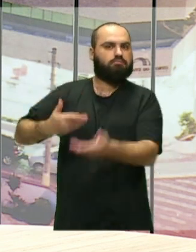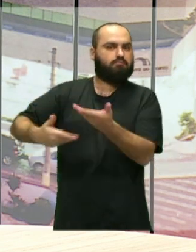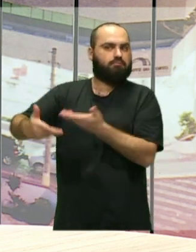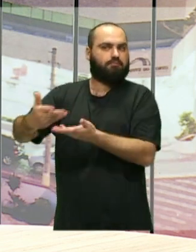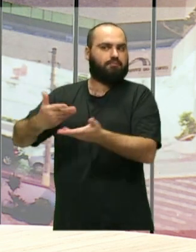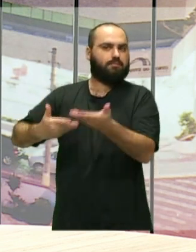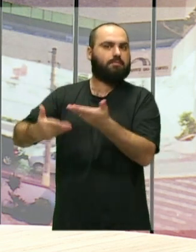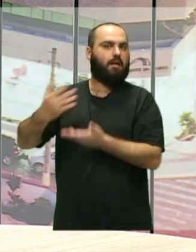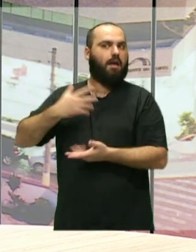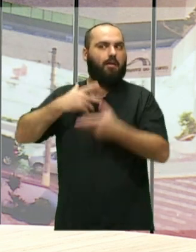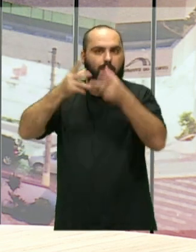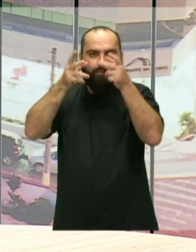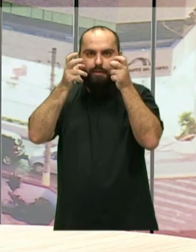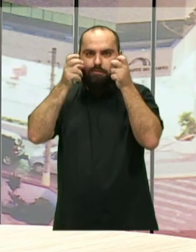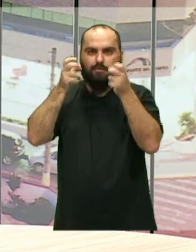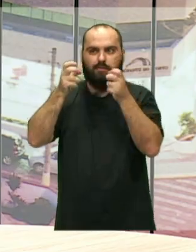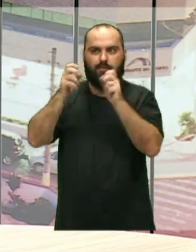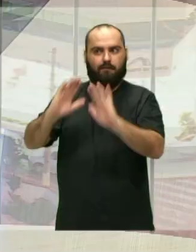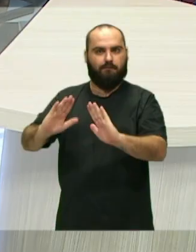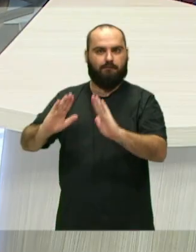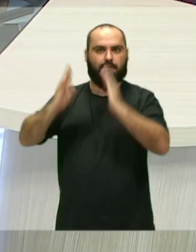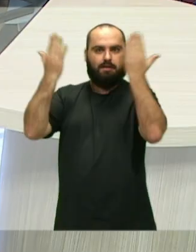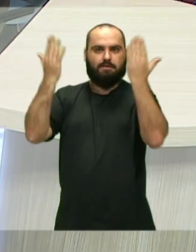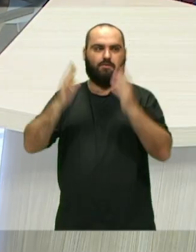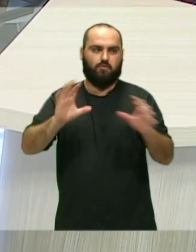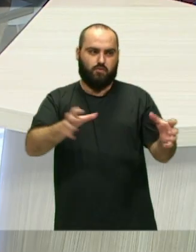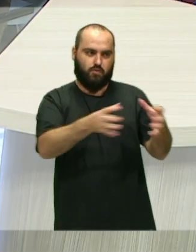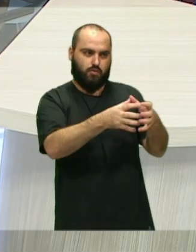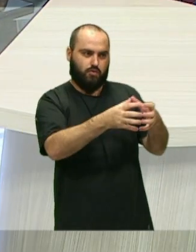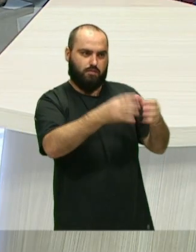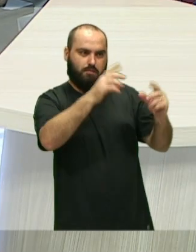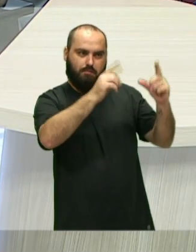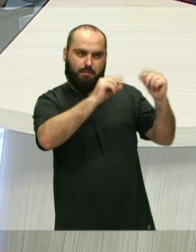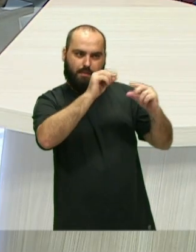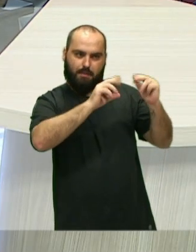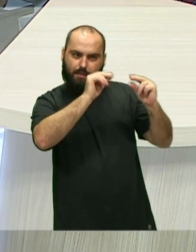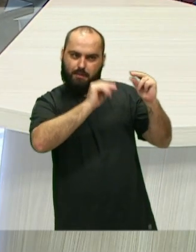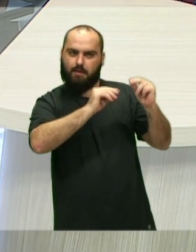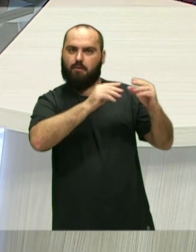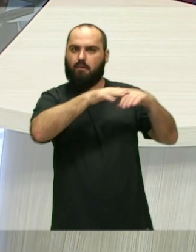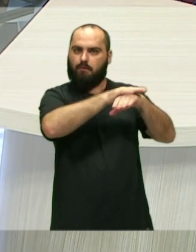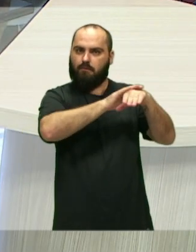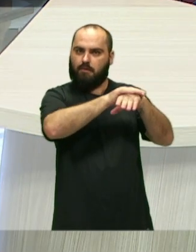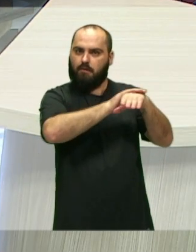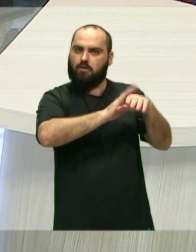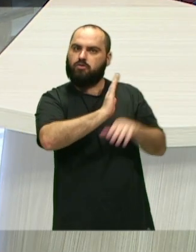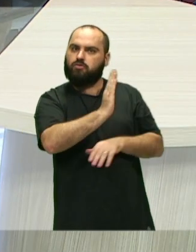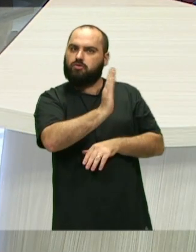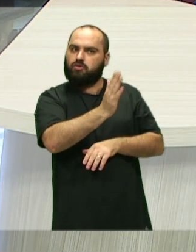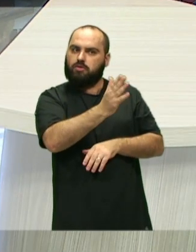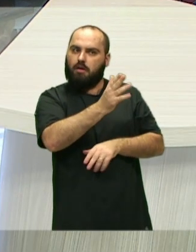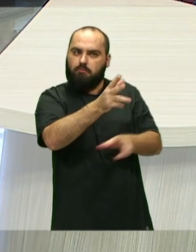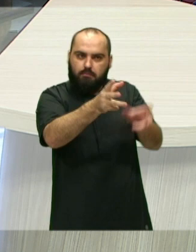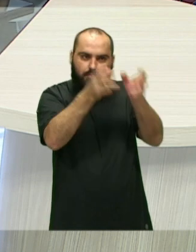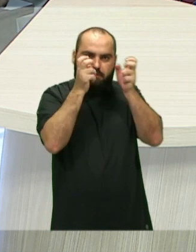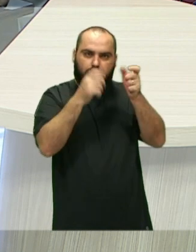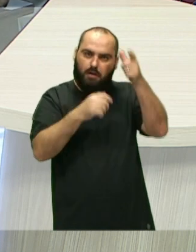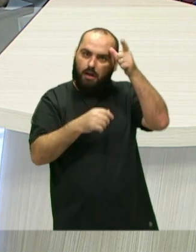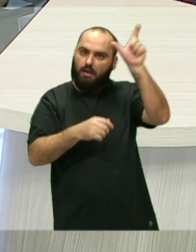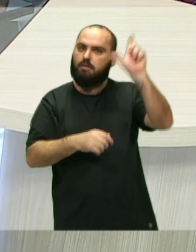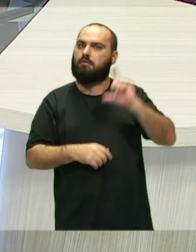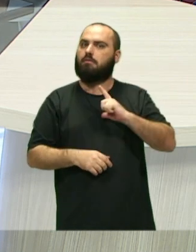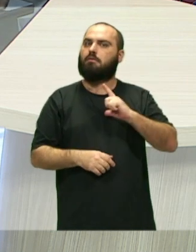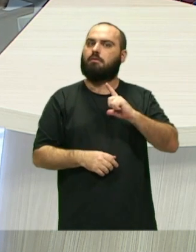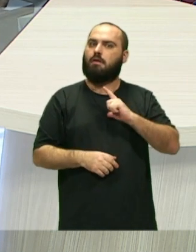percebi nessa no evento que tivemos articulações e a gente já percebe alguns líderes entre eles